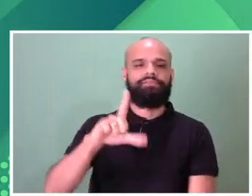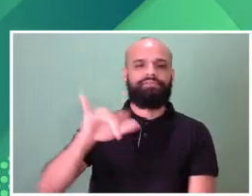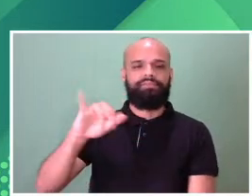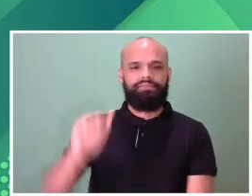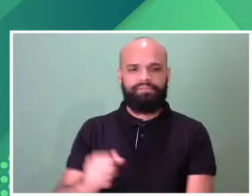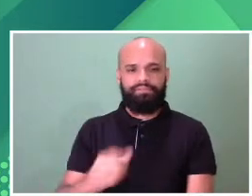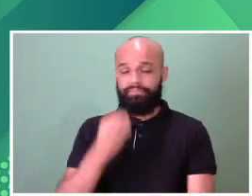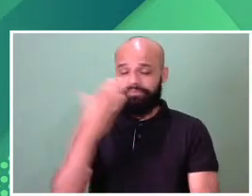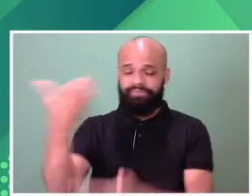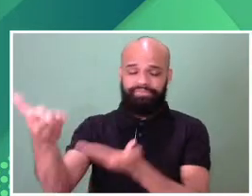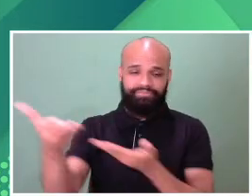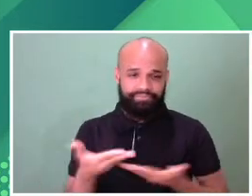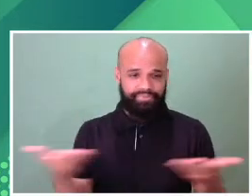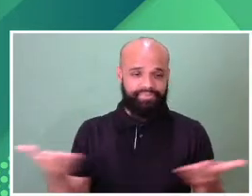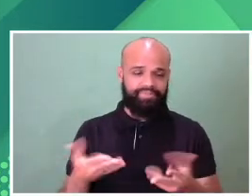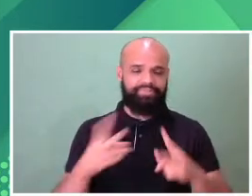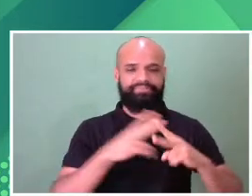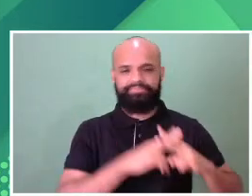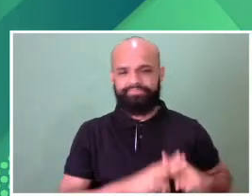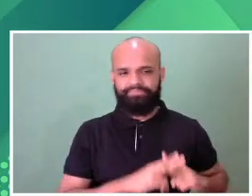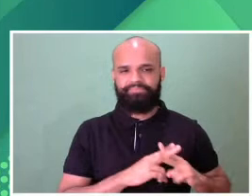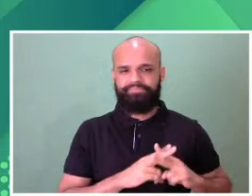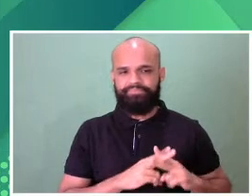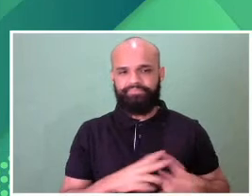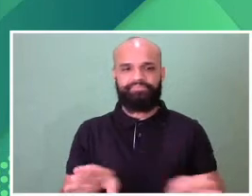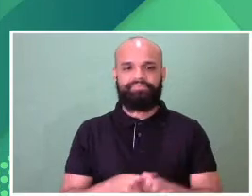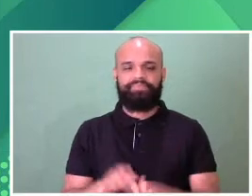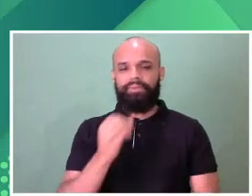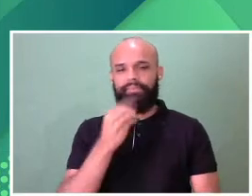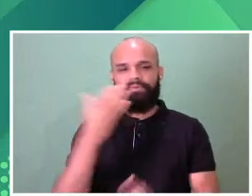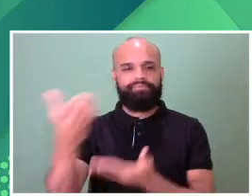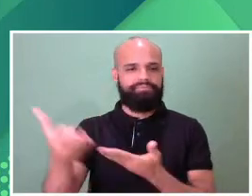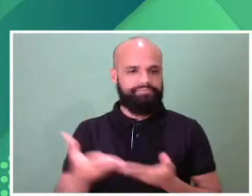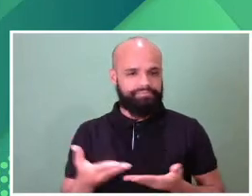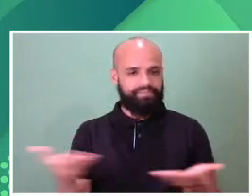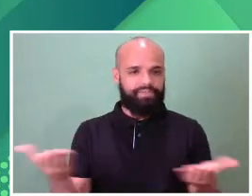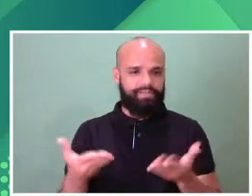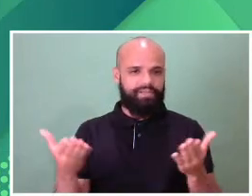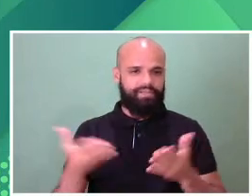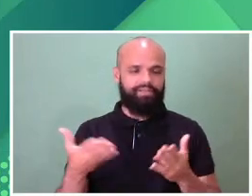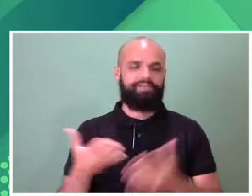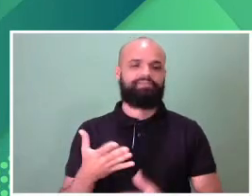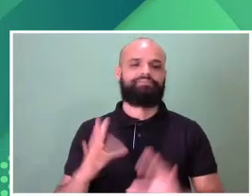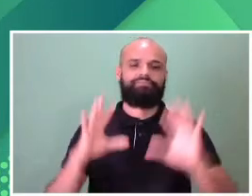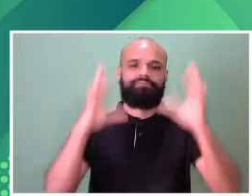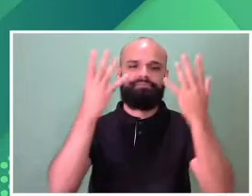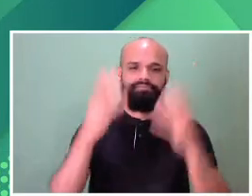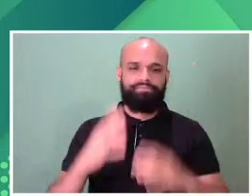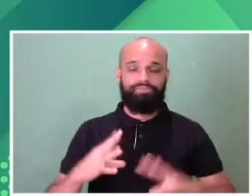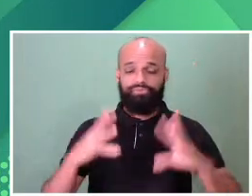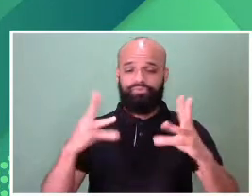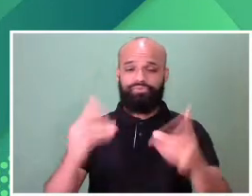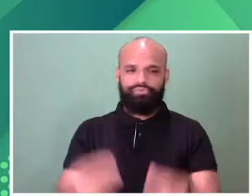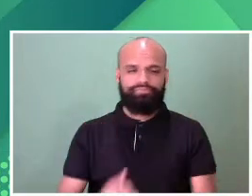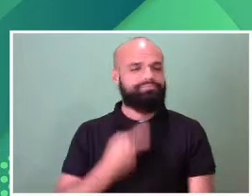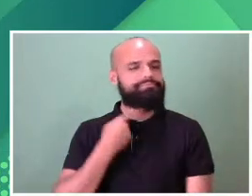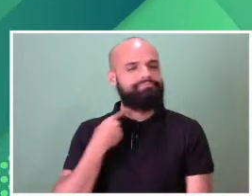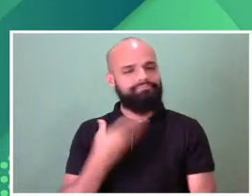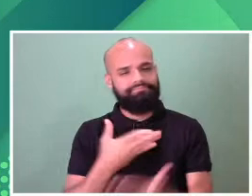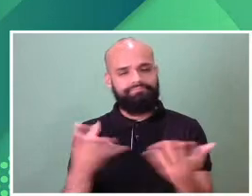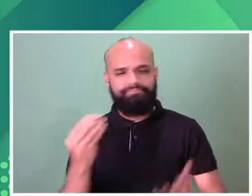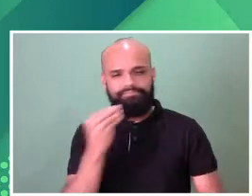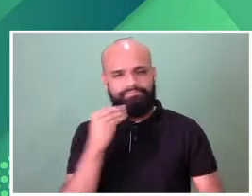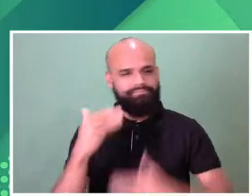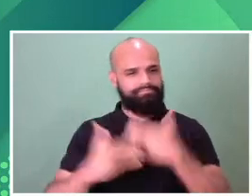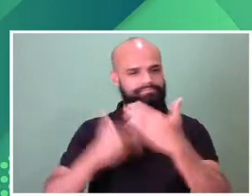muitíssimo bem-vindos à nossa universidade, bem-vindos a esse encontro. Nós desejamos a todos uma excelente oportunidade de